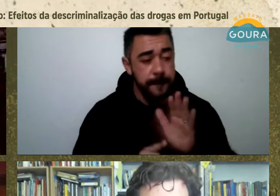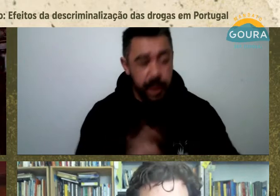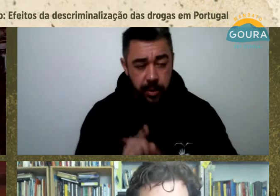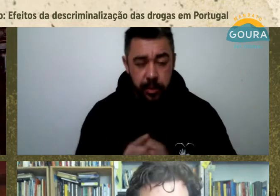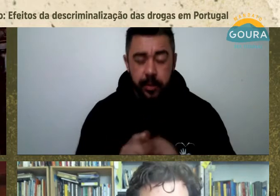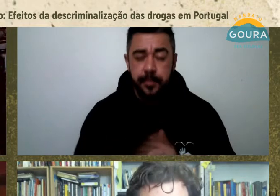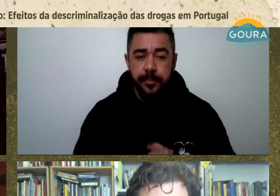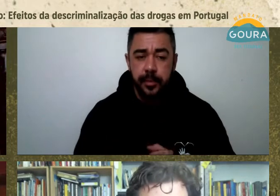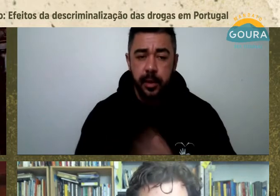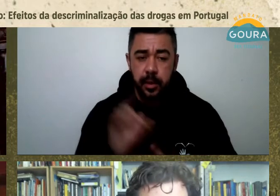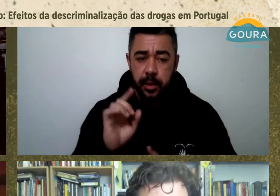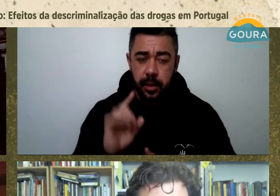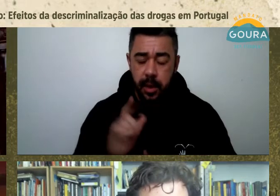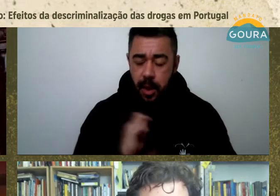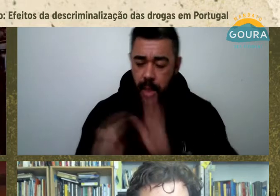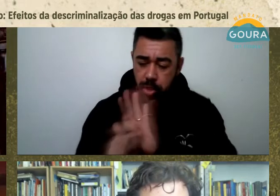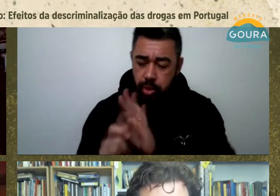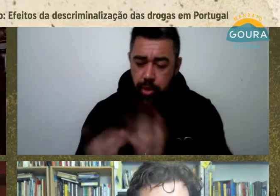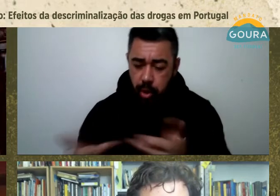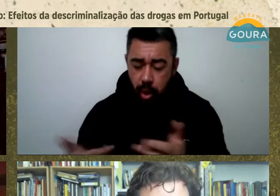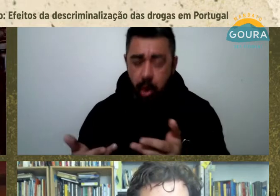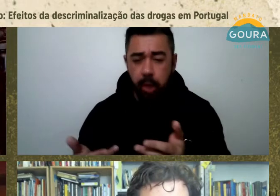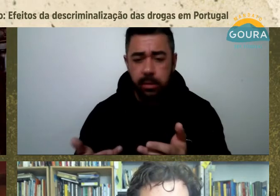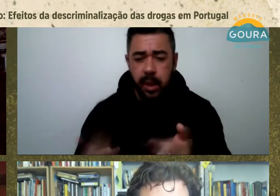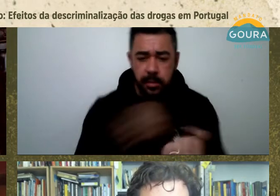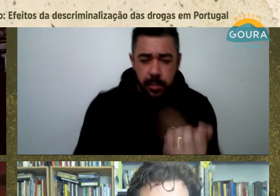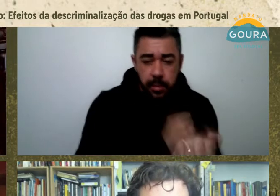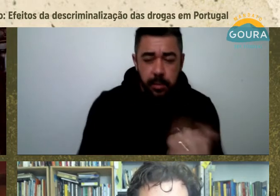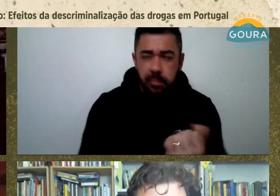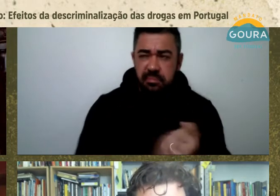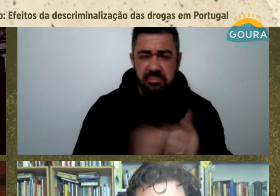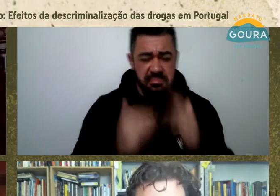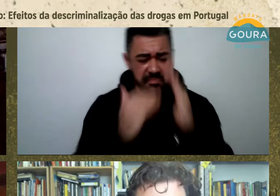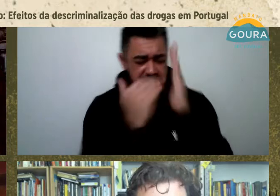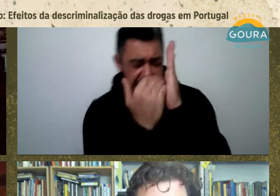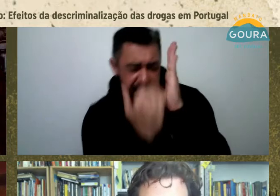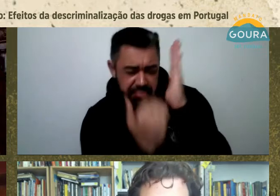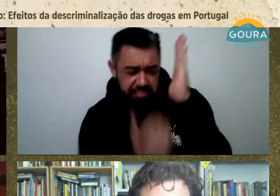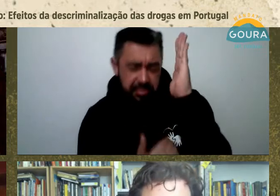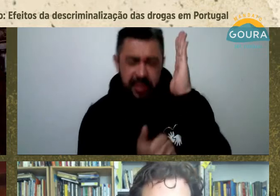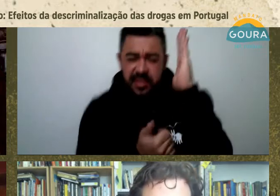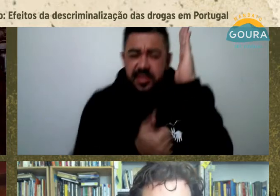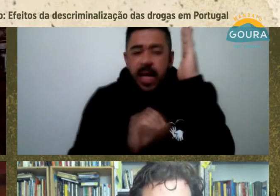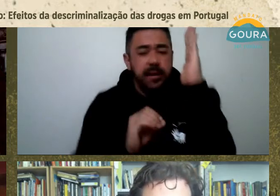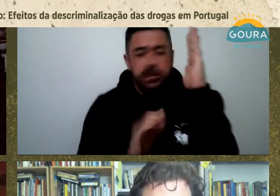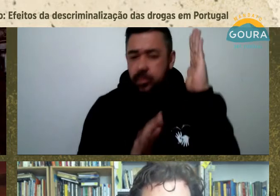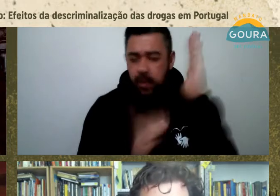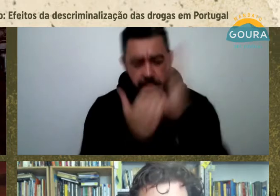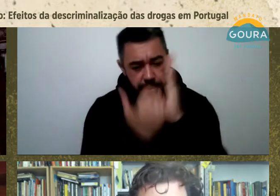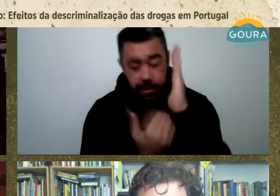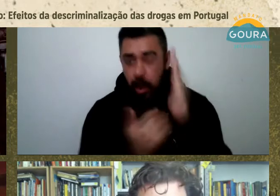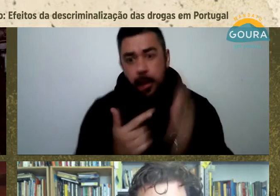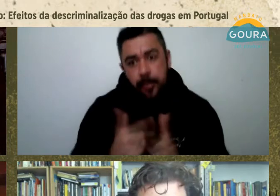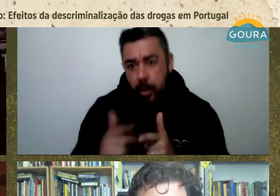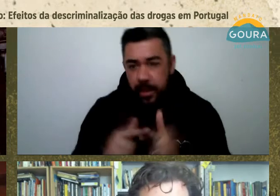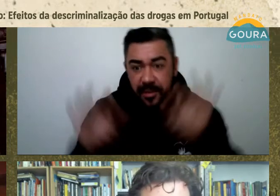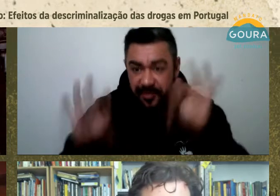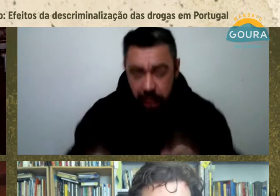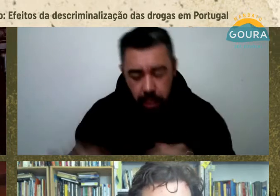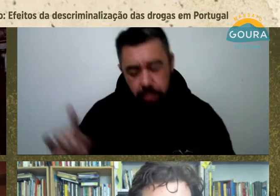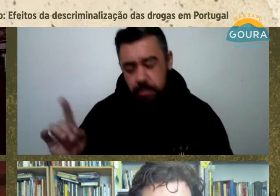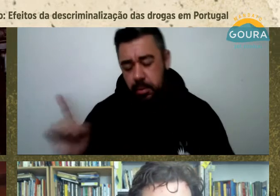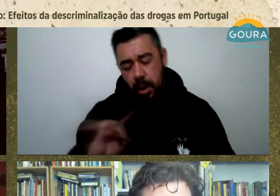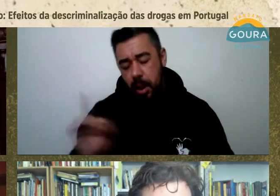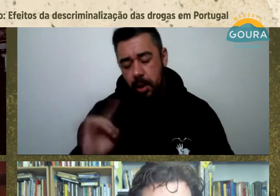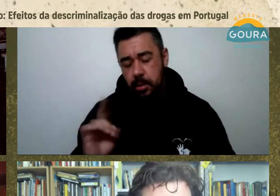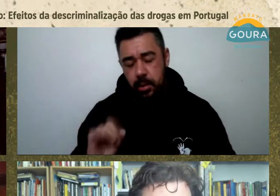e a toxicodependência aparecem em 13º ou 14º lugar. Claro que não resolvemos todos os problemas. Claro